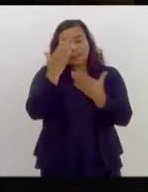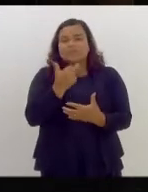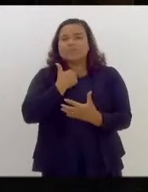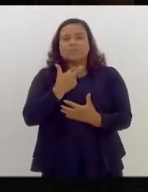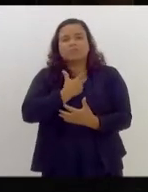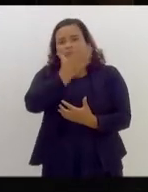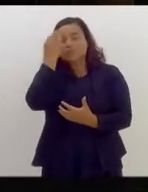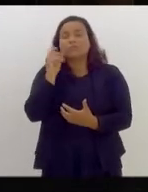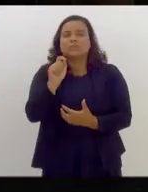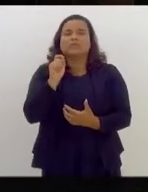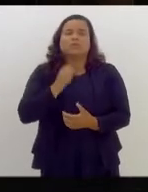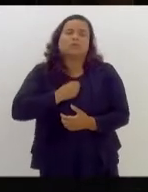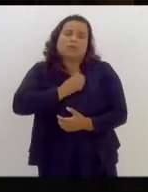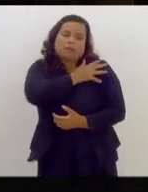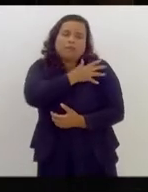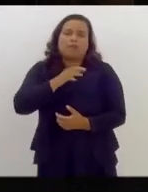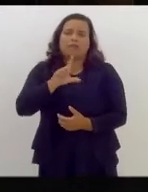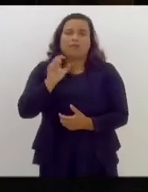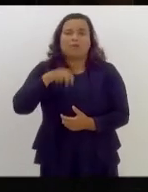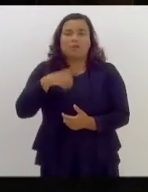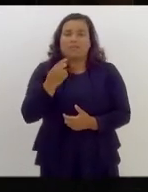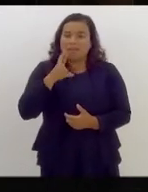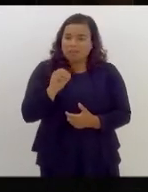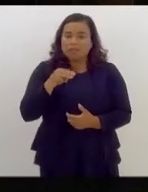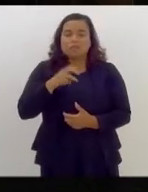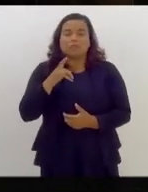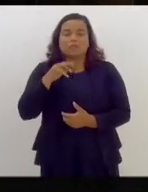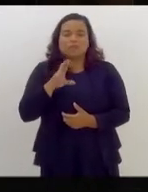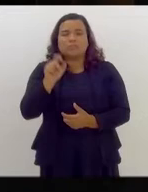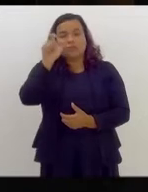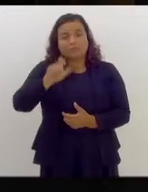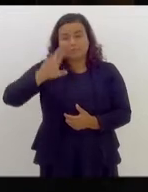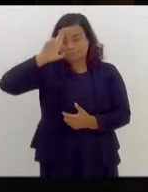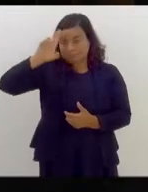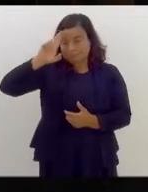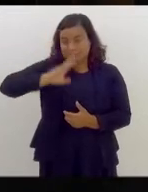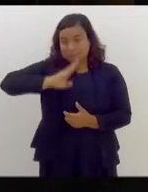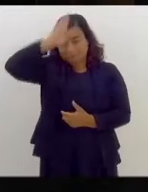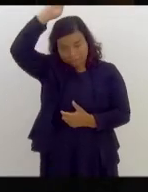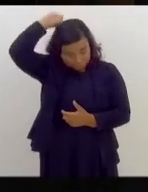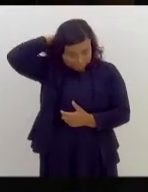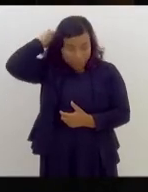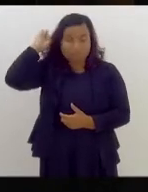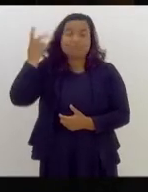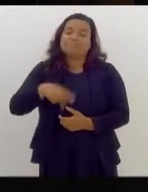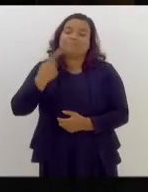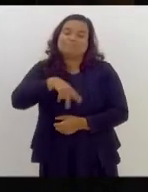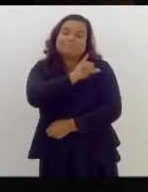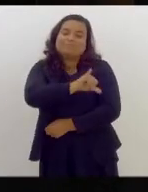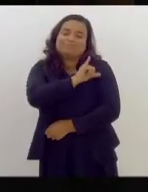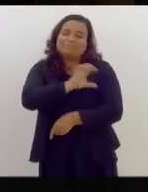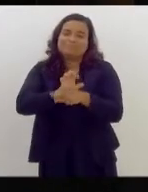ao Coronel Leandro Monteiro, comandante-geral do Corpo de Bombeiros Militar do Estado do Rio de Janeiro.